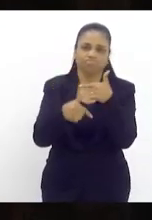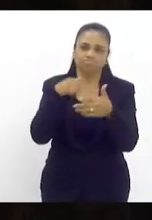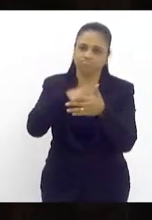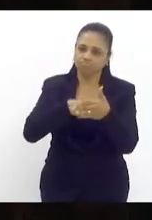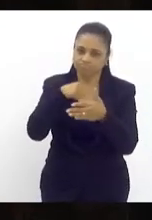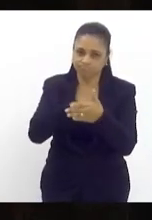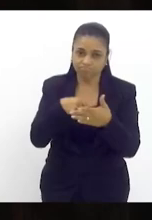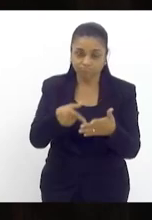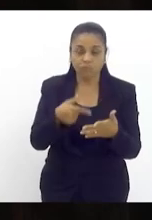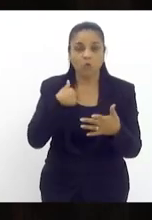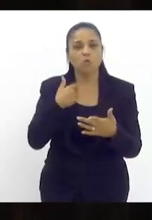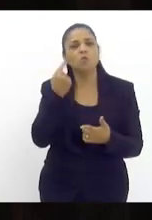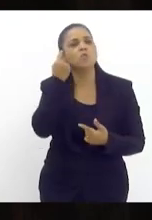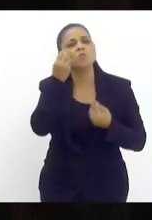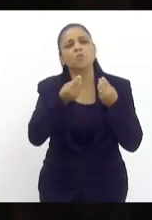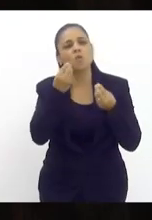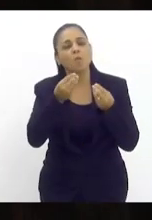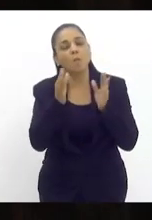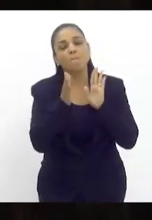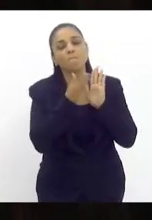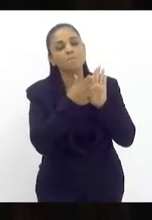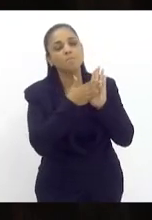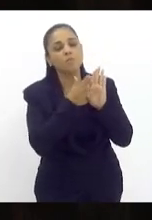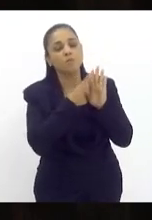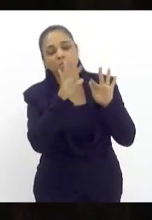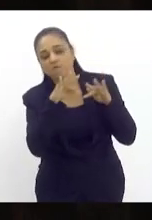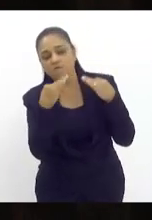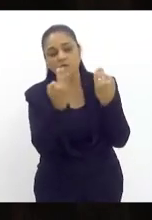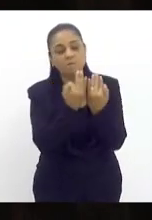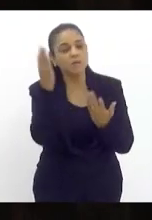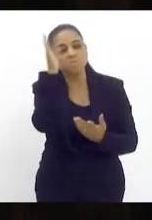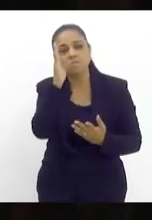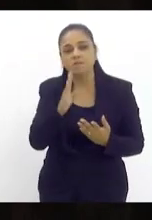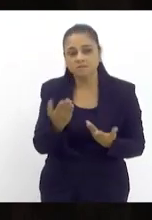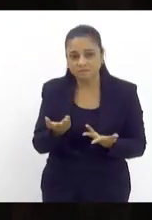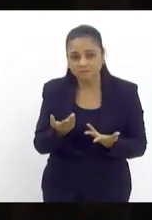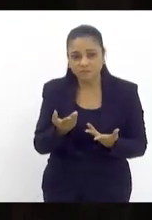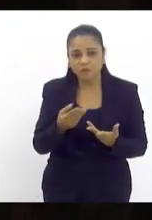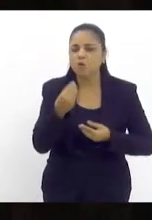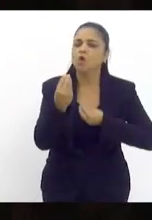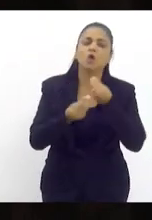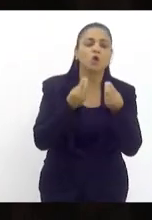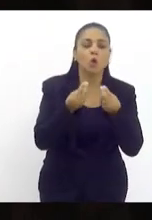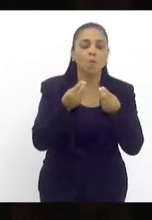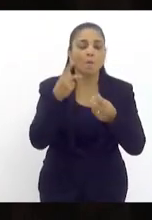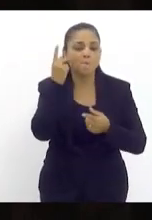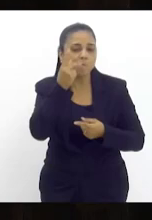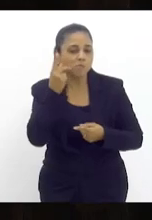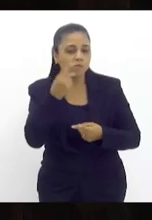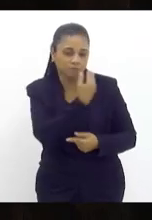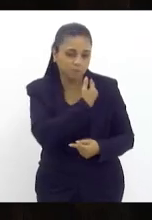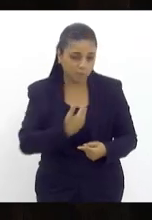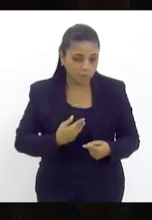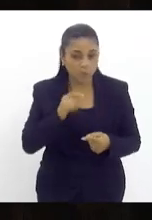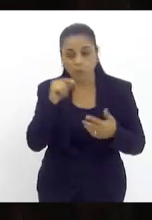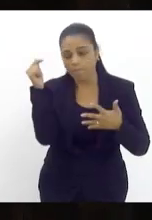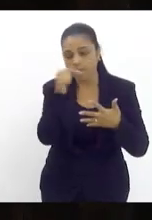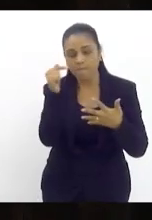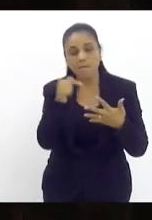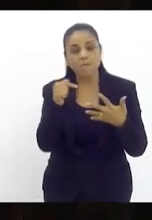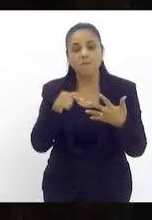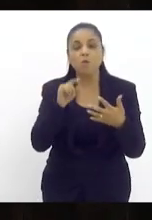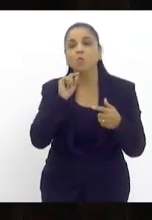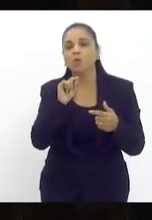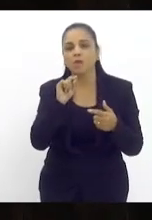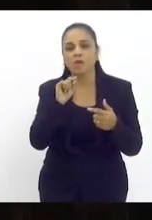pensava, o que a gente propõe para as famílias brasileiras? O que nós levantamos como política pública? Né? E um